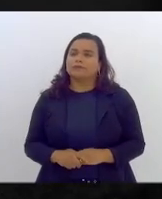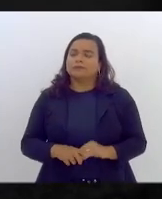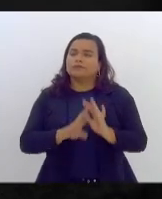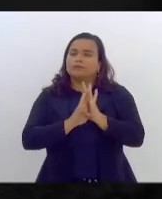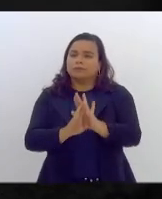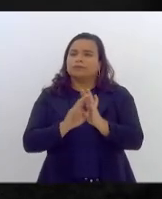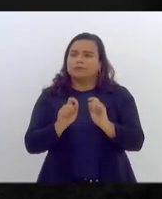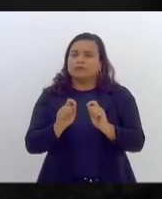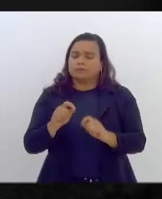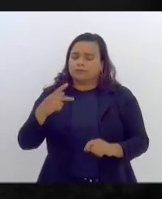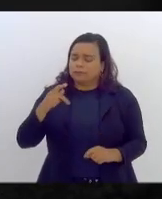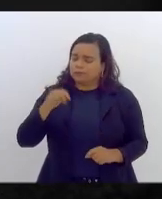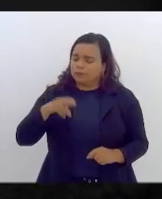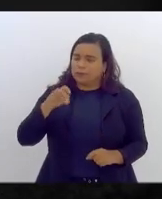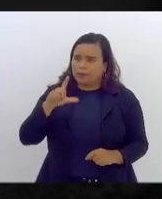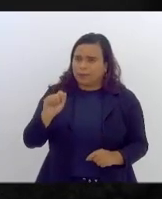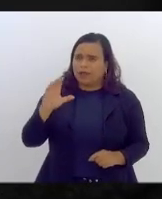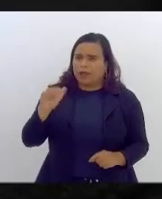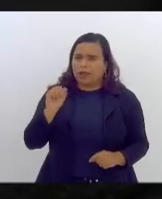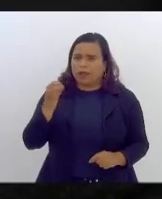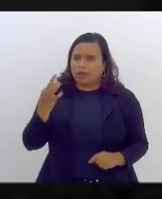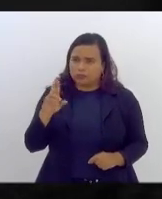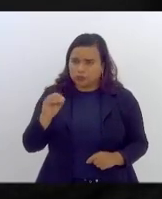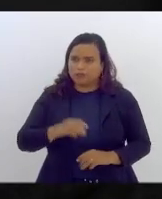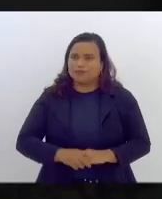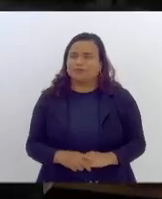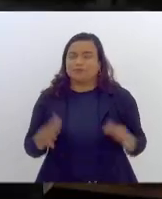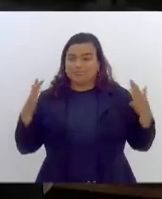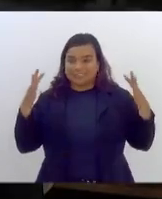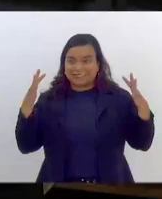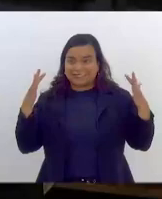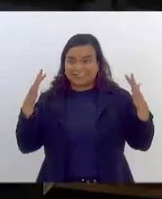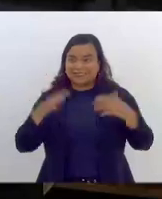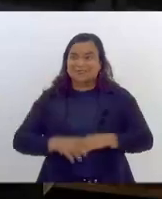representada pela Pamela Castro.